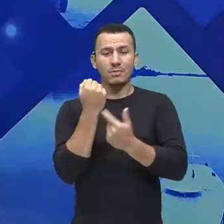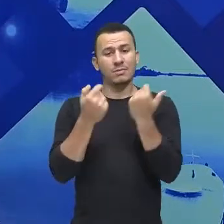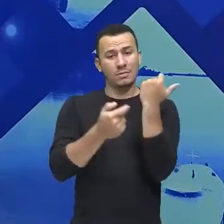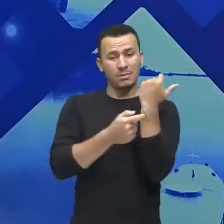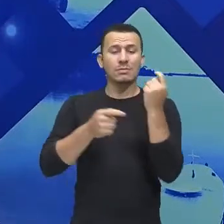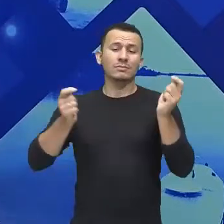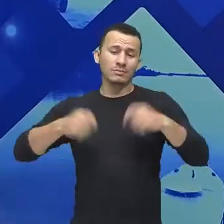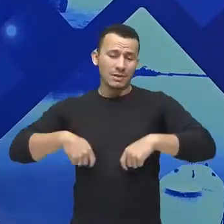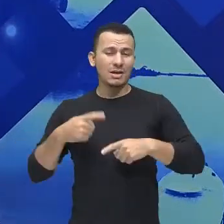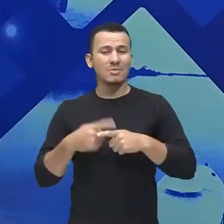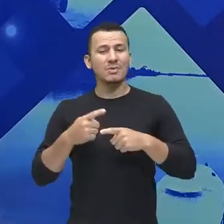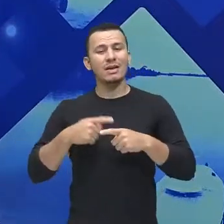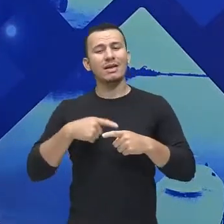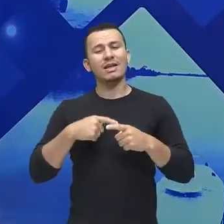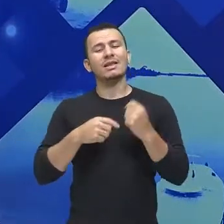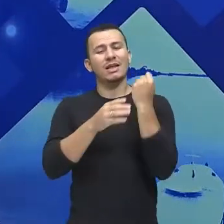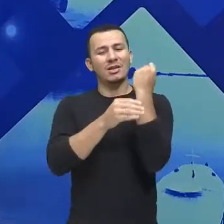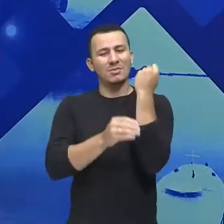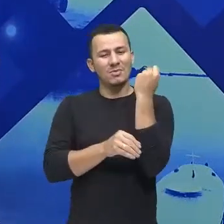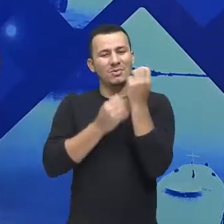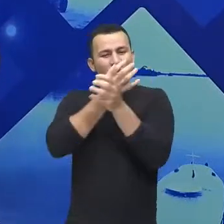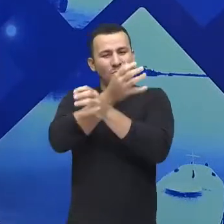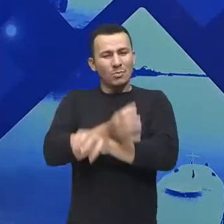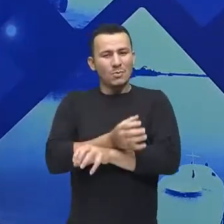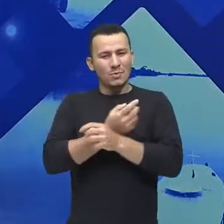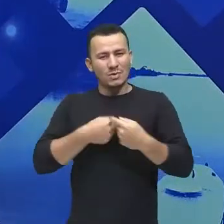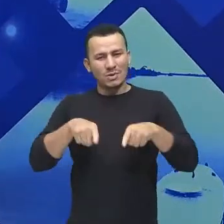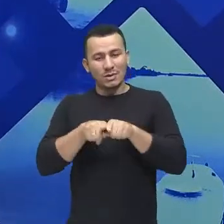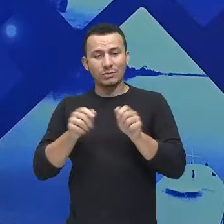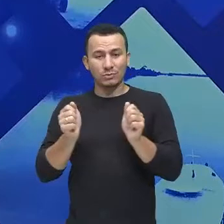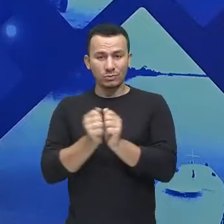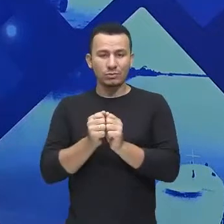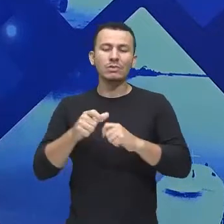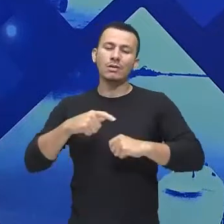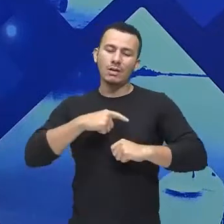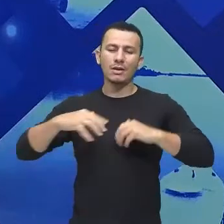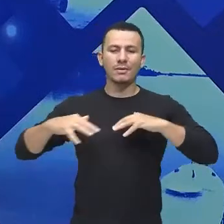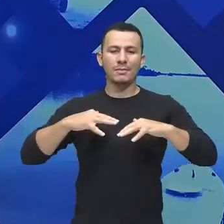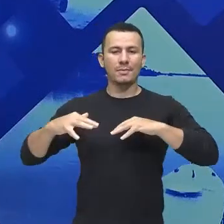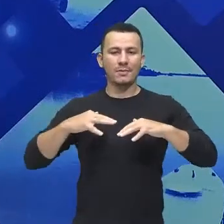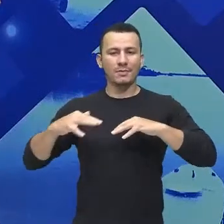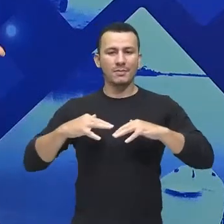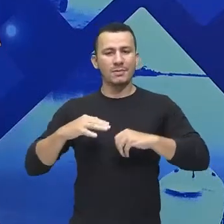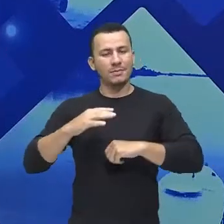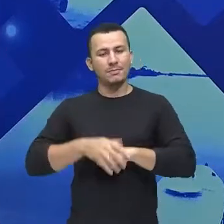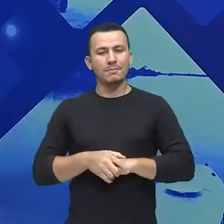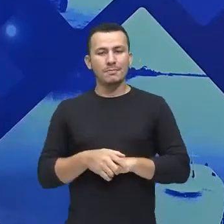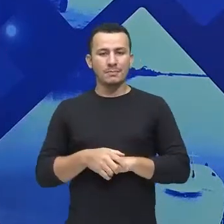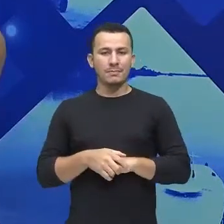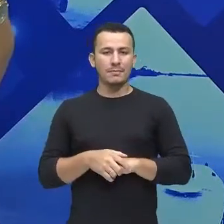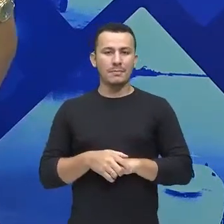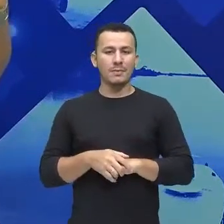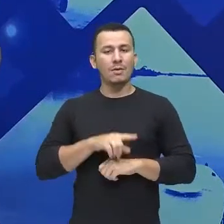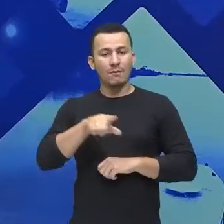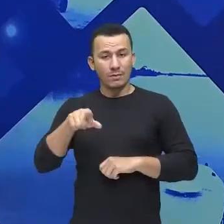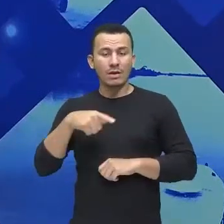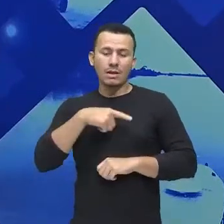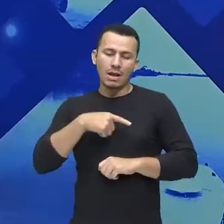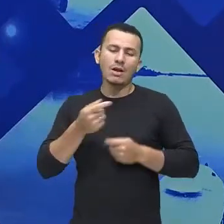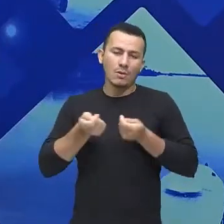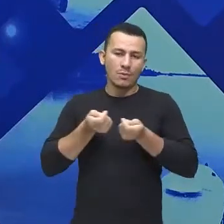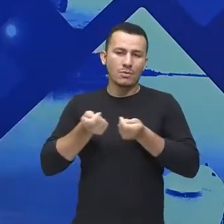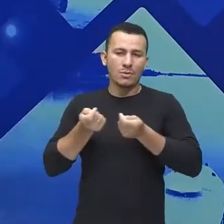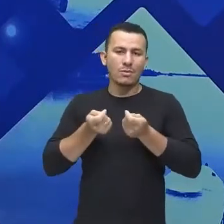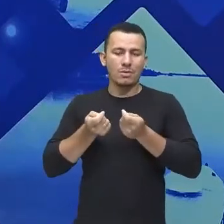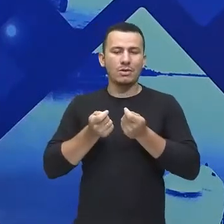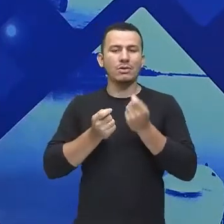músculo estriado esquelético. Então, você vai ter aí a movimentação dele voluntária, você tem controle sobre